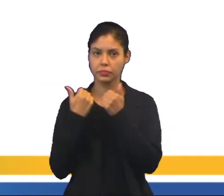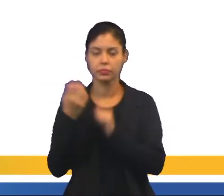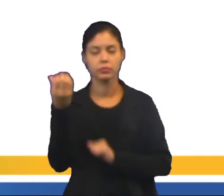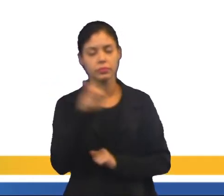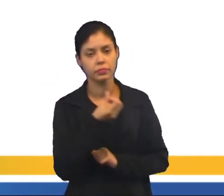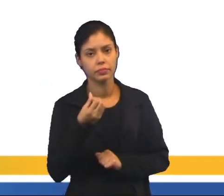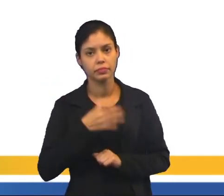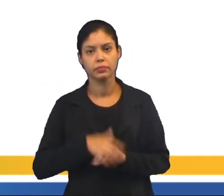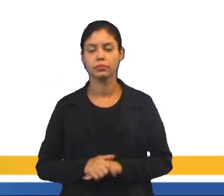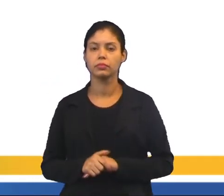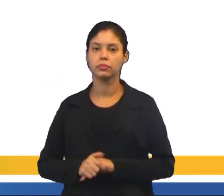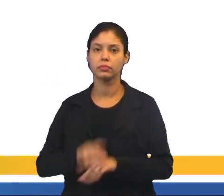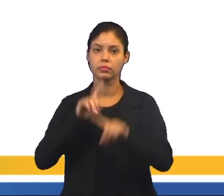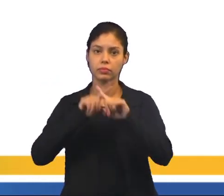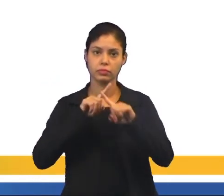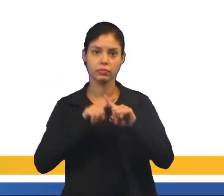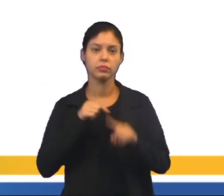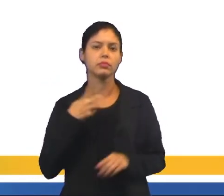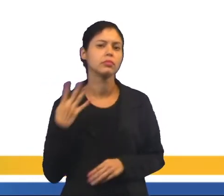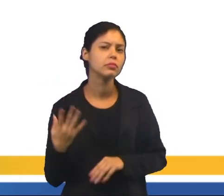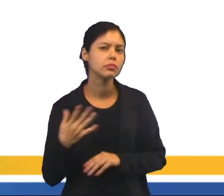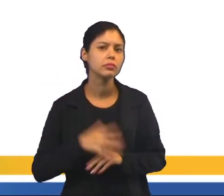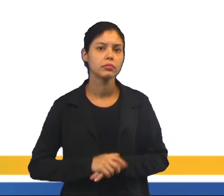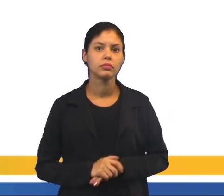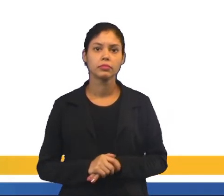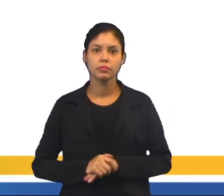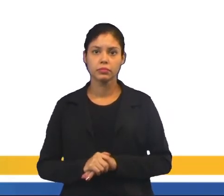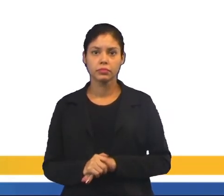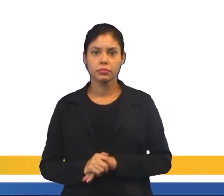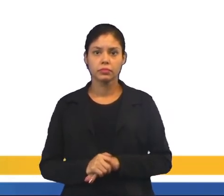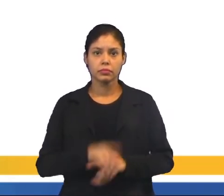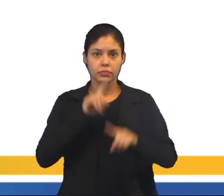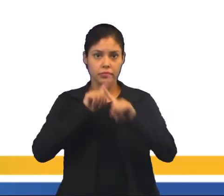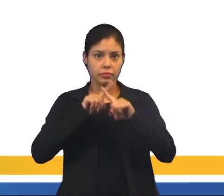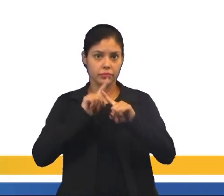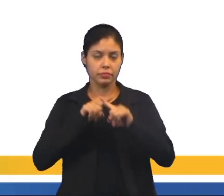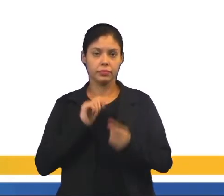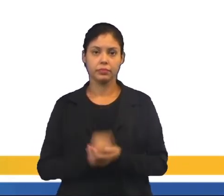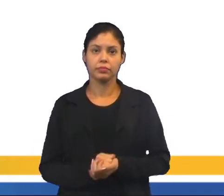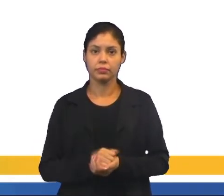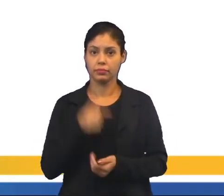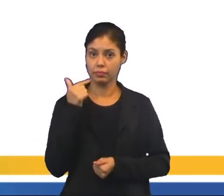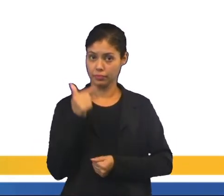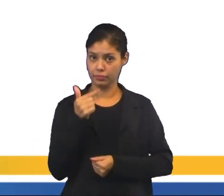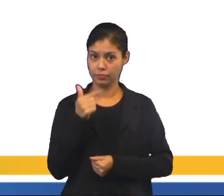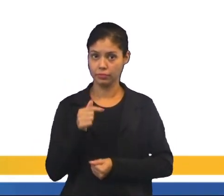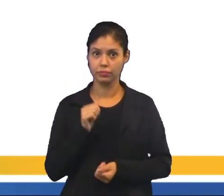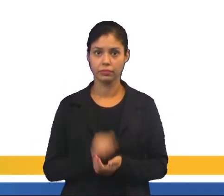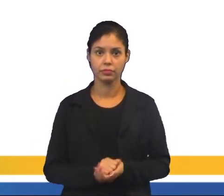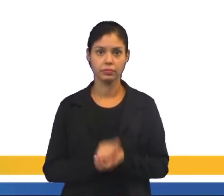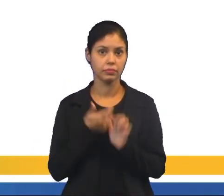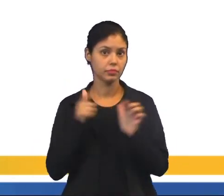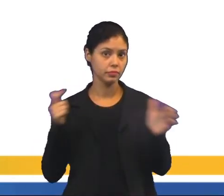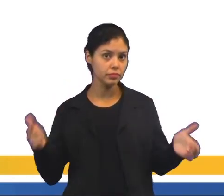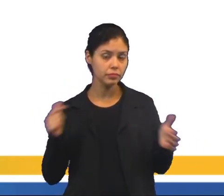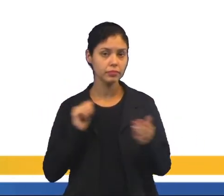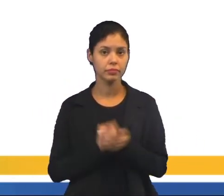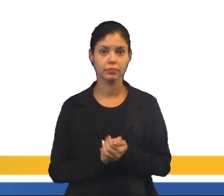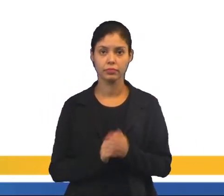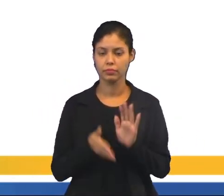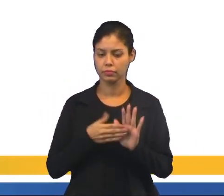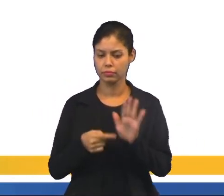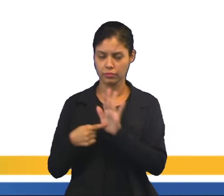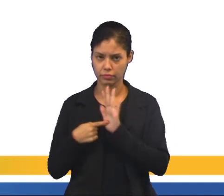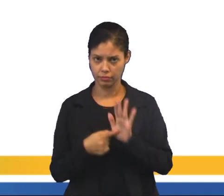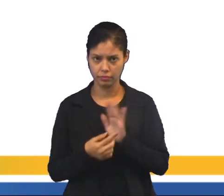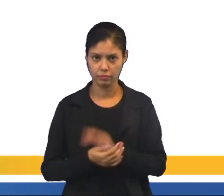ter 6. Então, foi multiplicado por quanto? Multiplicado por 2 as dimensões dela. Vamos